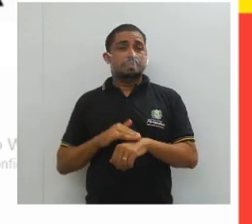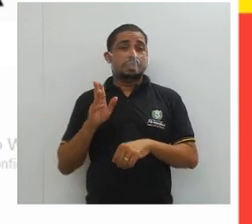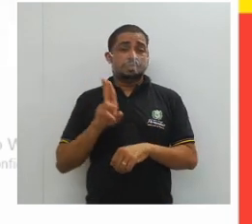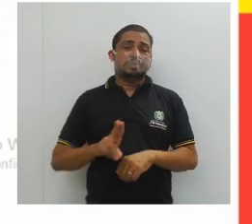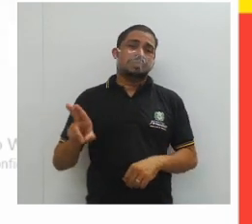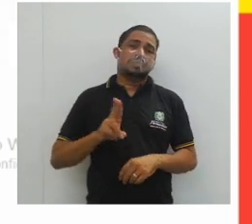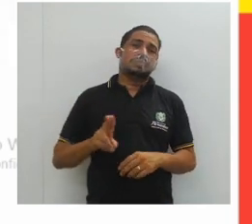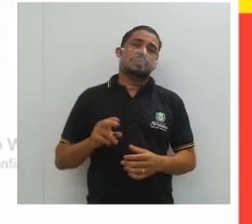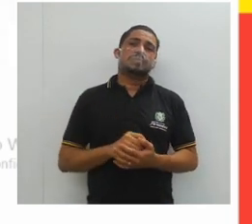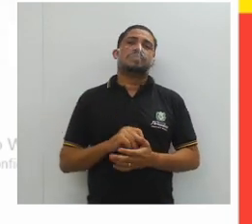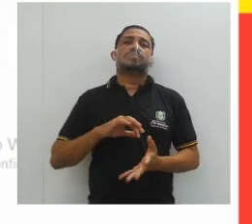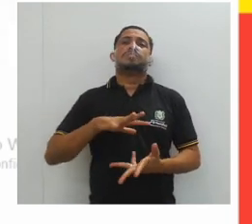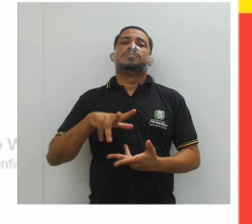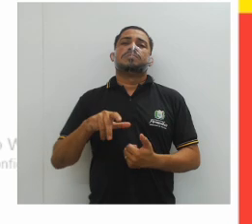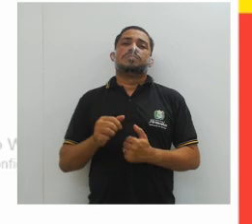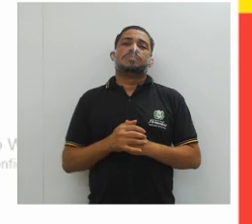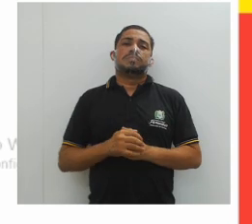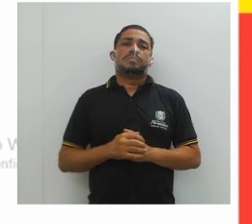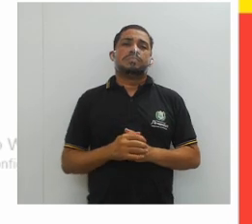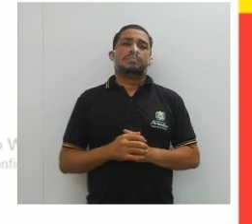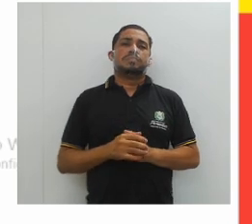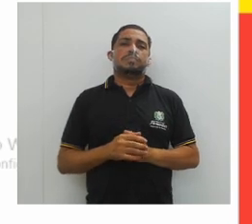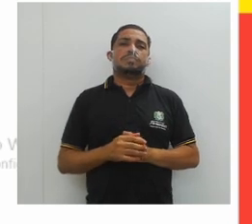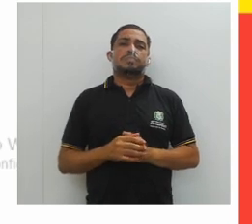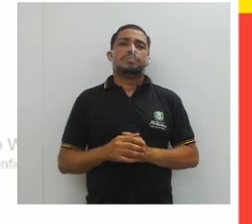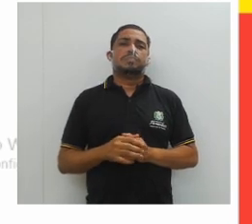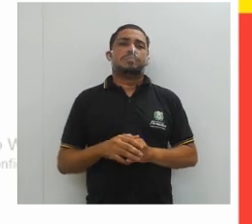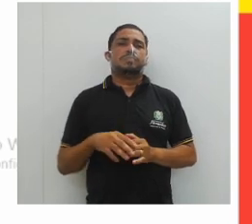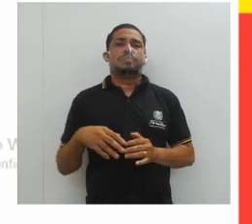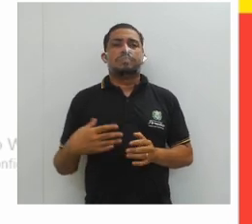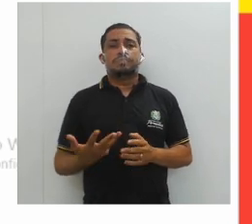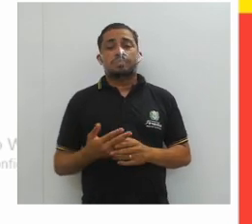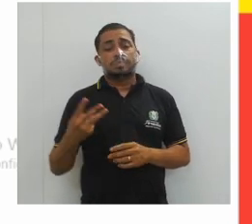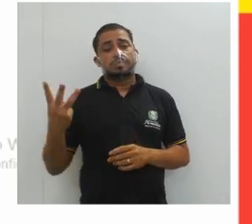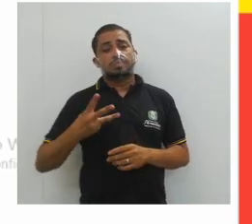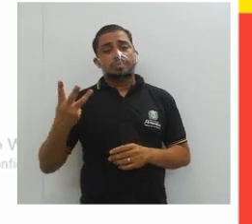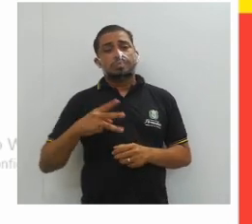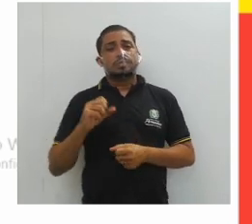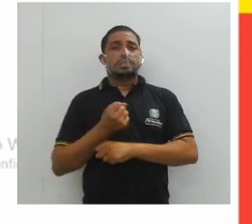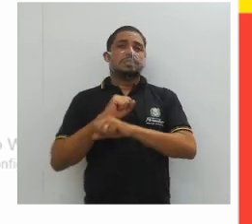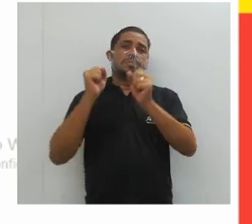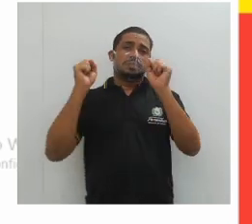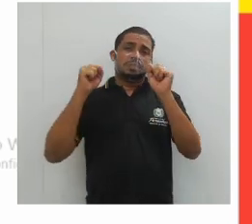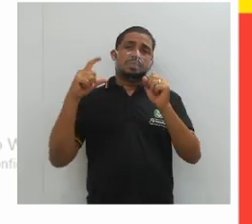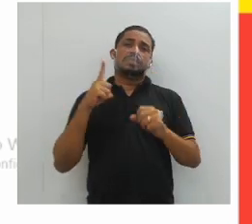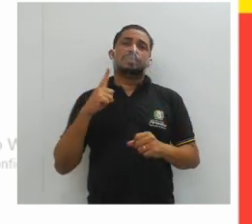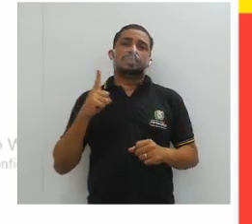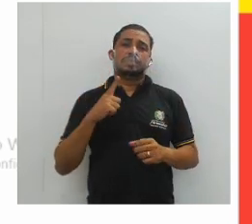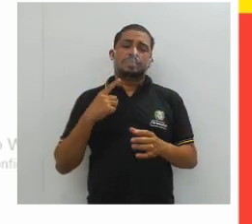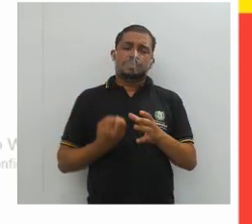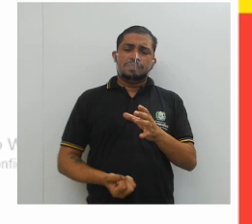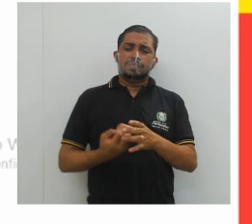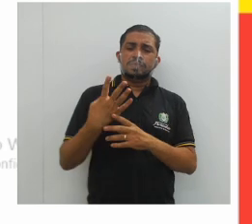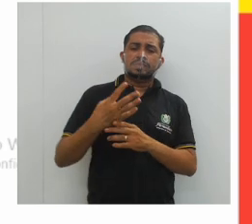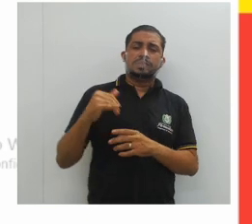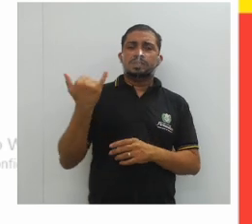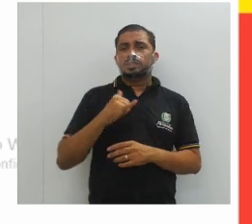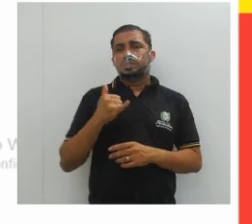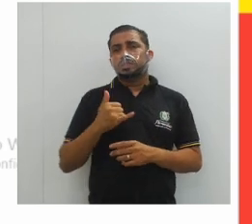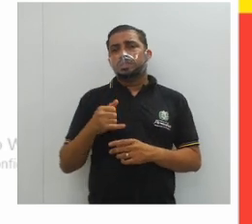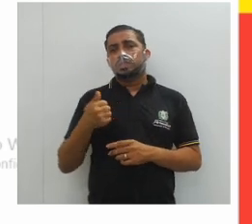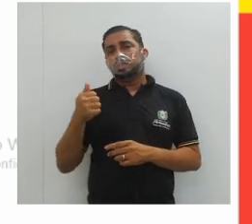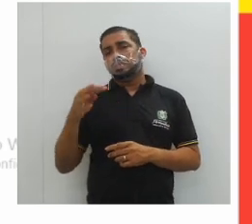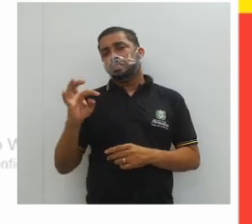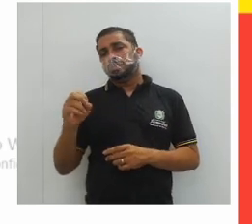comercializadas no mundo. E vamos que vamos. Nessa terceira Revolução Industrial temos fontes de energia como